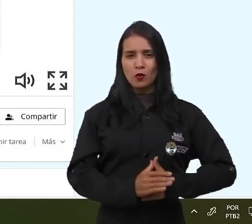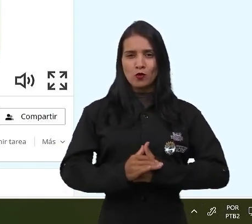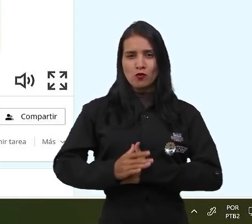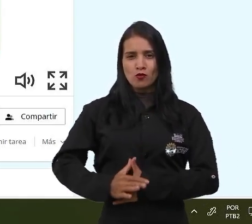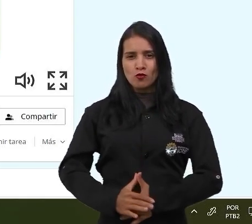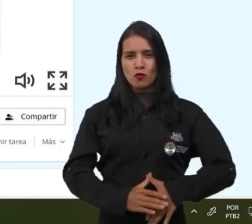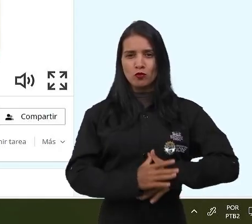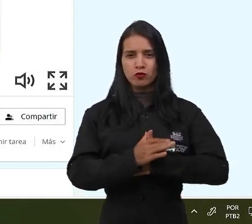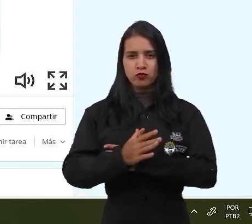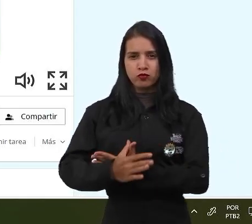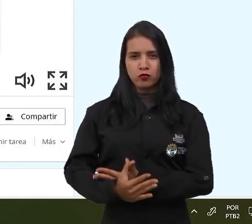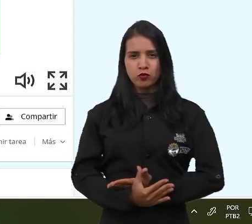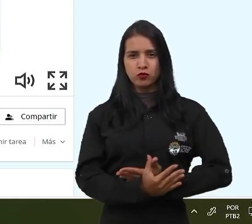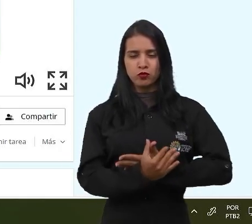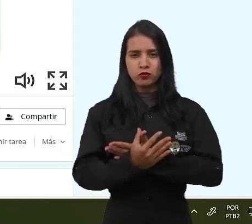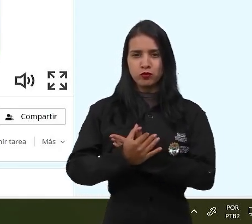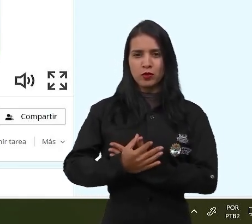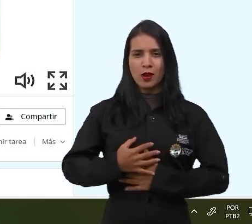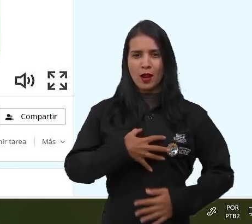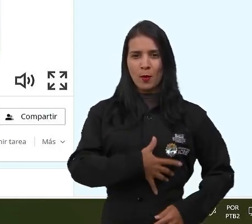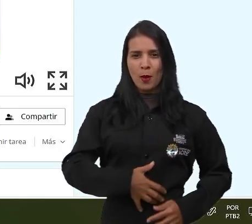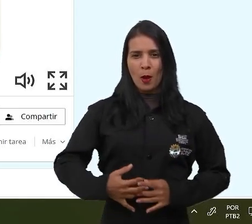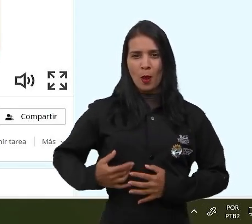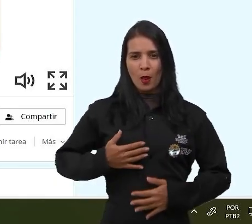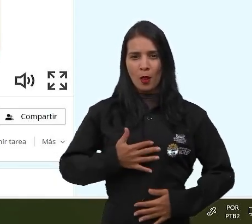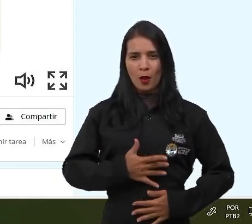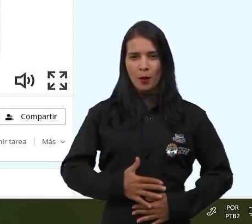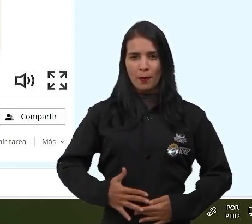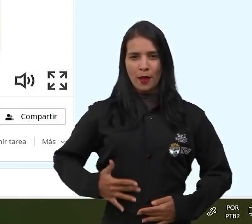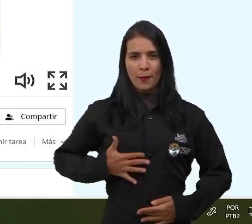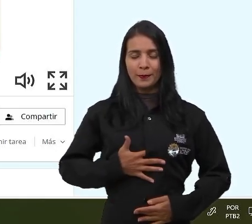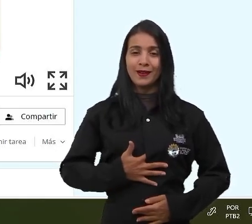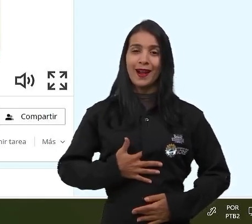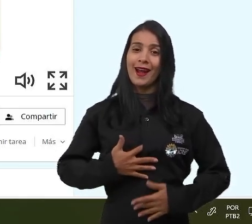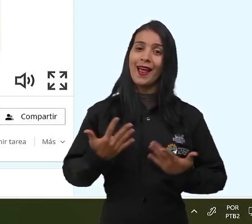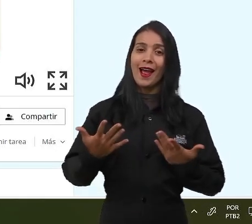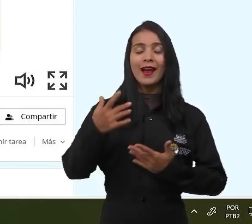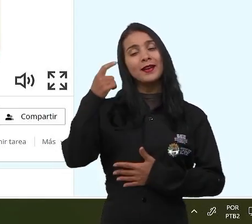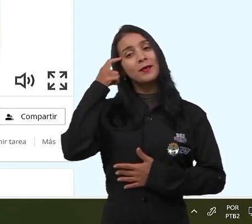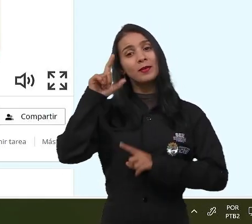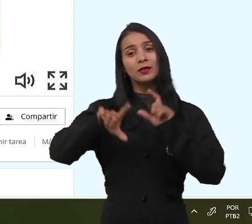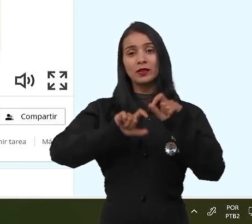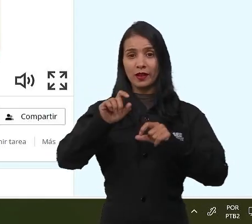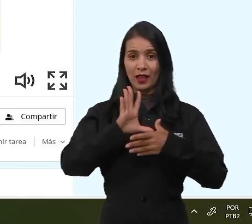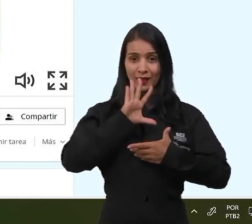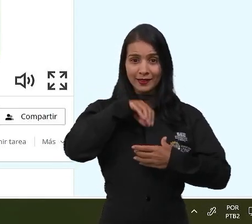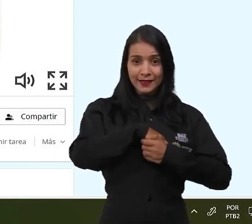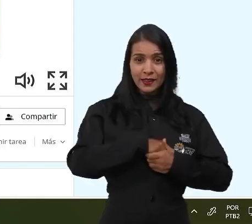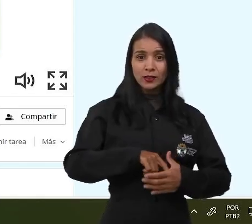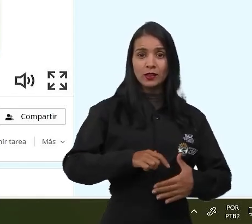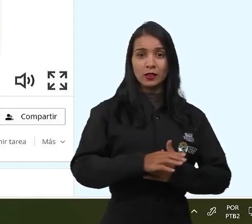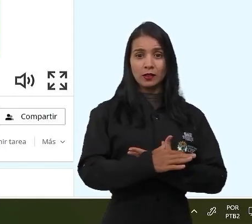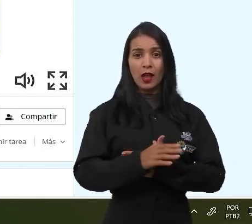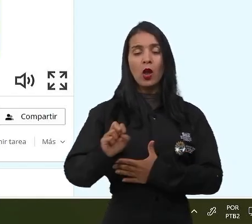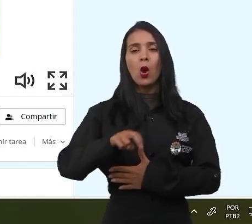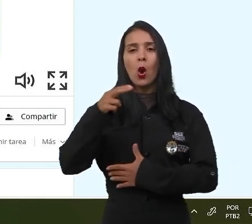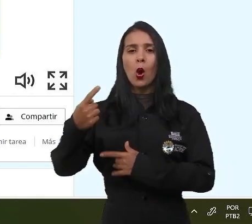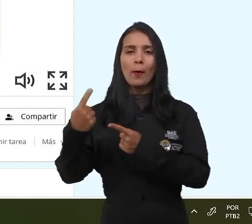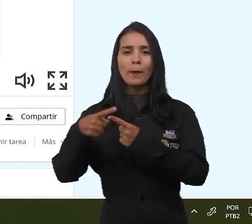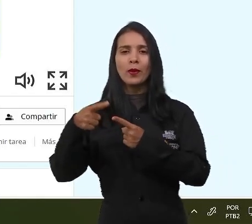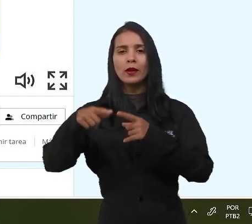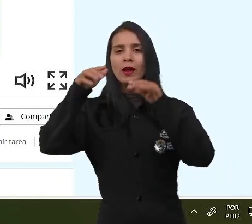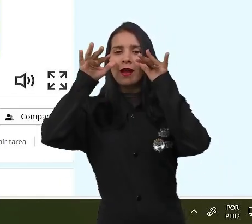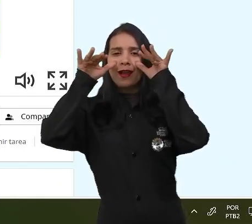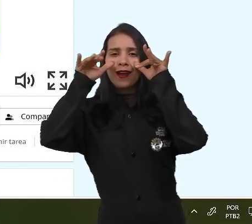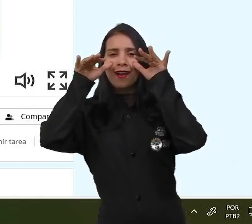Ou seja, que tem dolor de estômago por comer mariposa ou que essa pessoa não está enamorada? Né? Aí nós... Ah, professor,